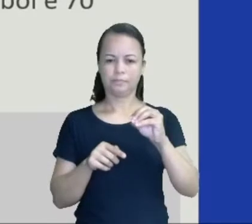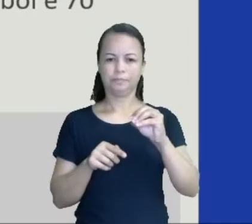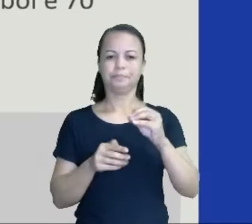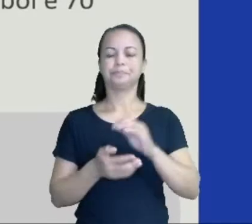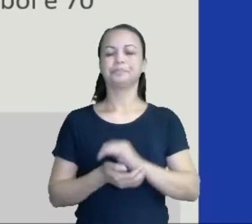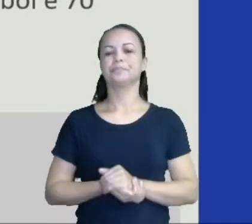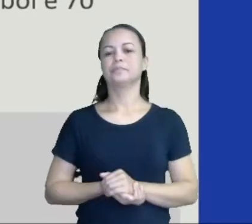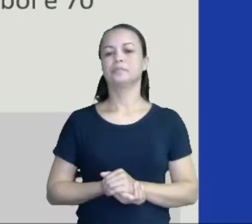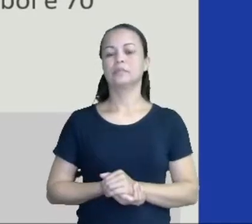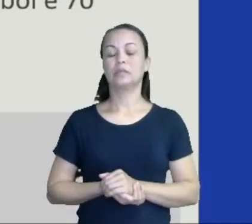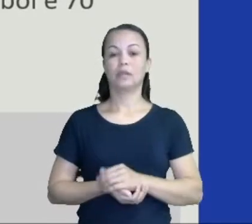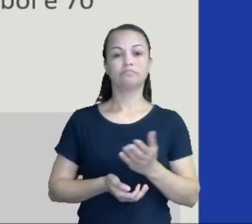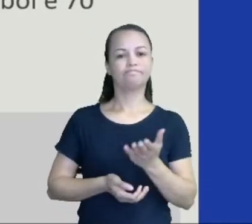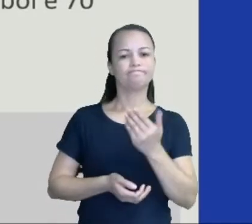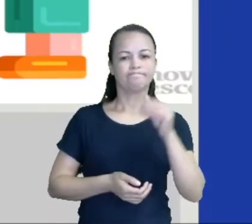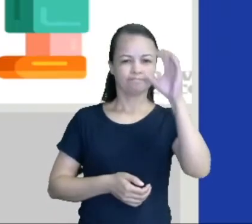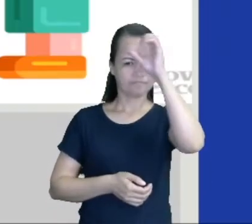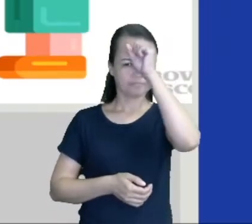Vamos aprender.